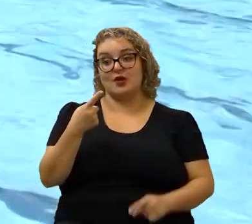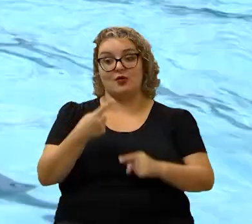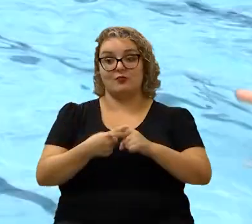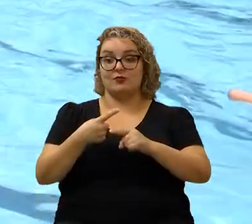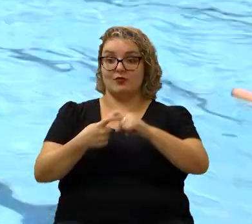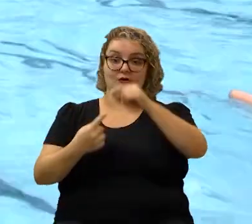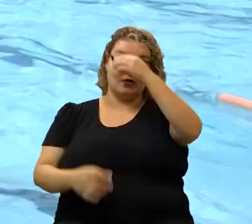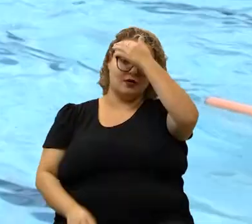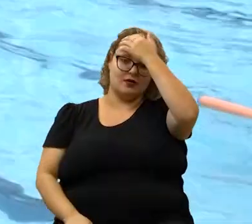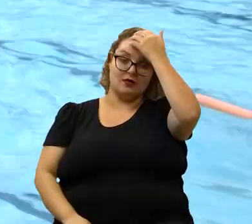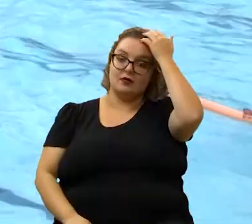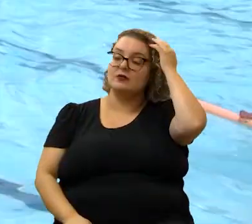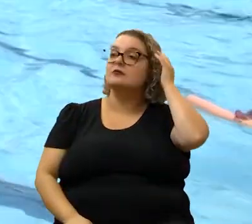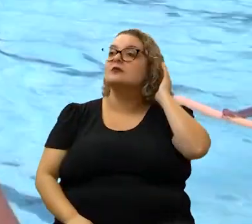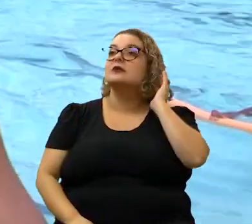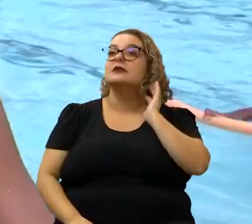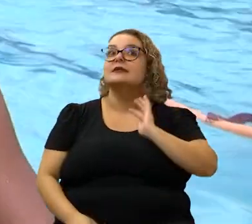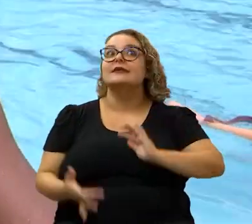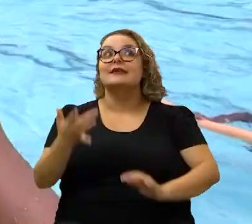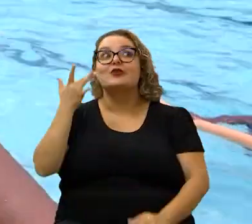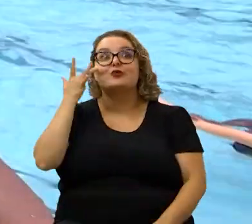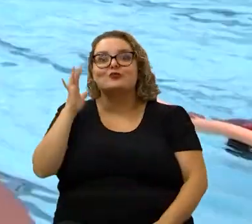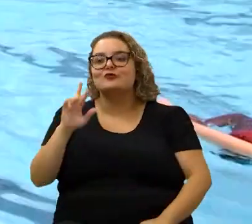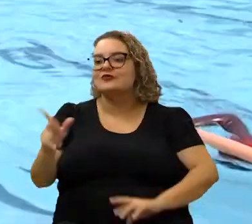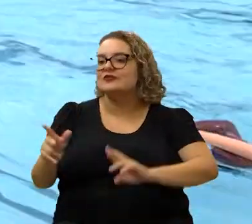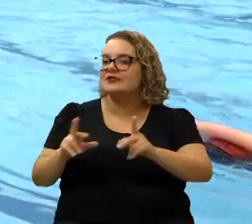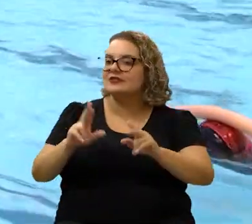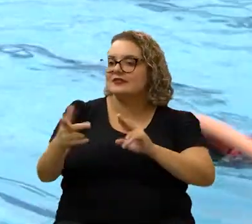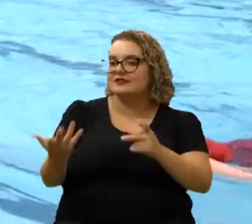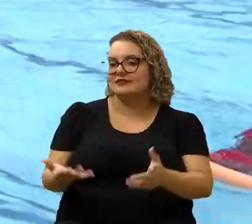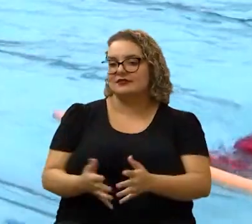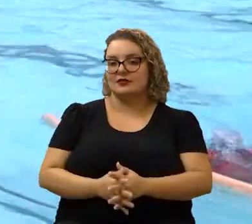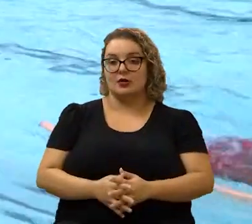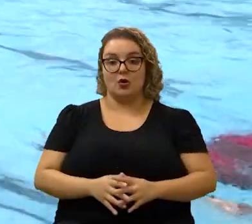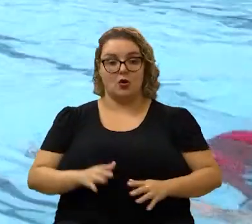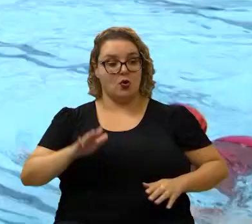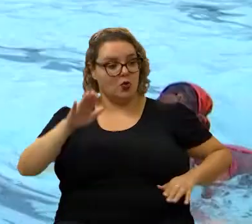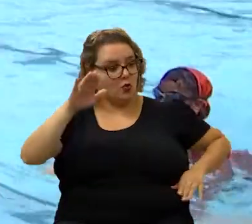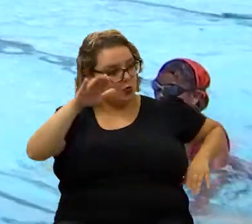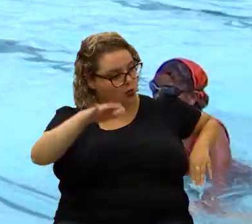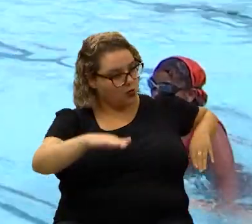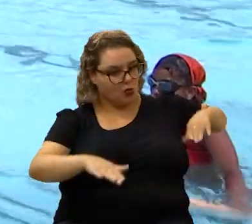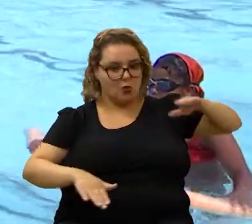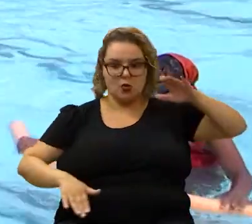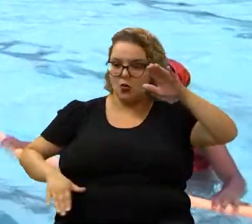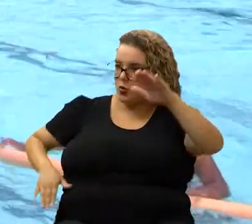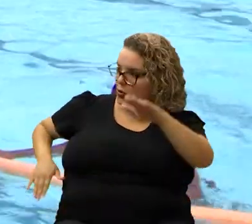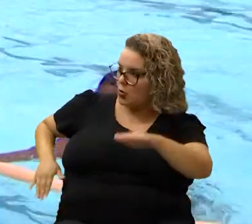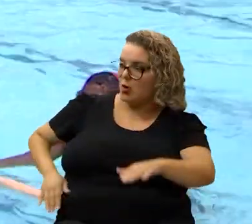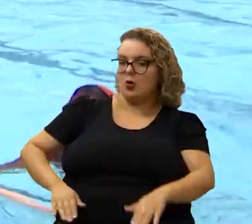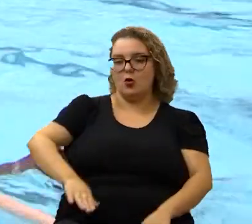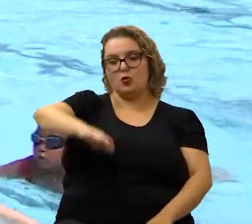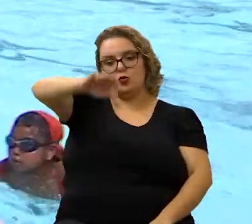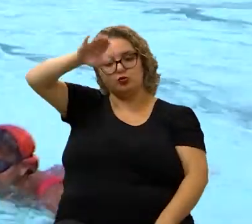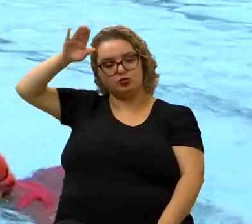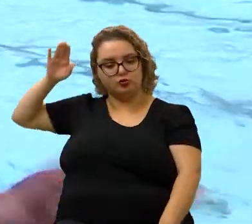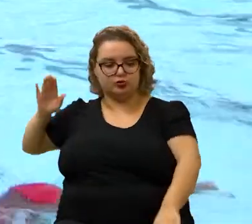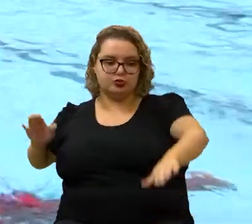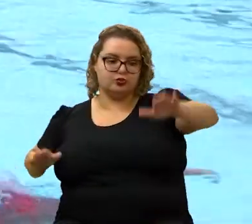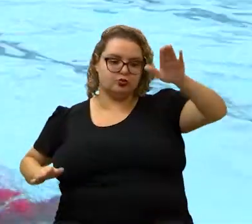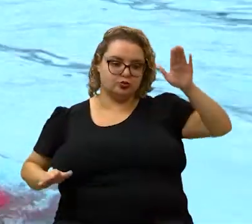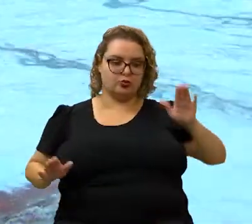Disso eu não posso falar porque eu não sei diferenciar um ou outro. O crawl é aquele que faz